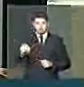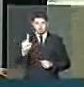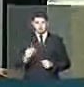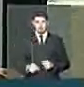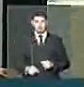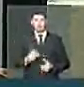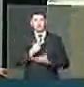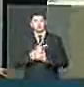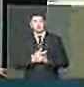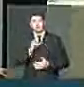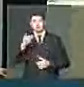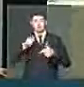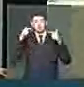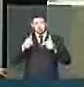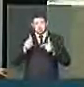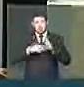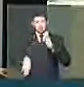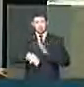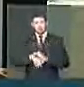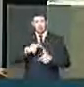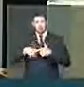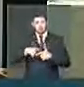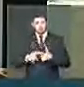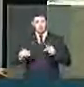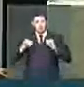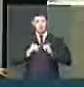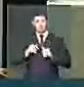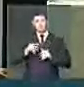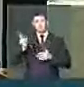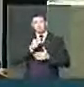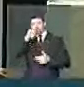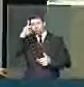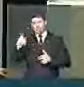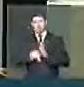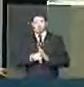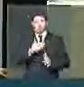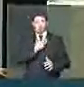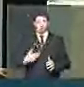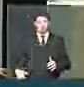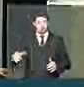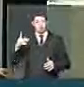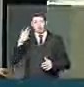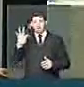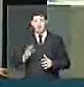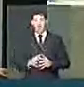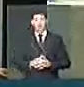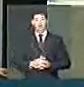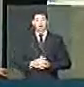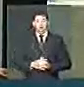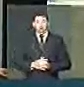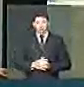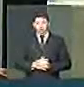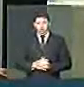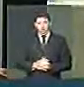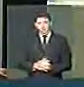mesmo com todas as críticas, as omissões e as vacilações do governo do PT. Nós não